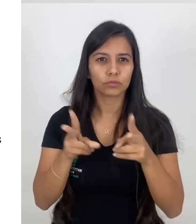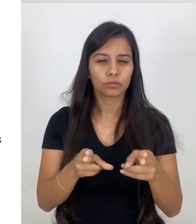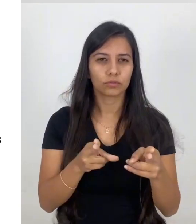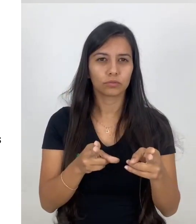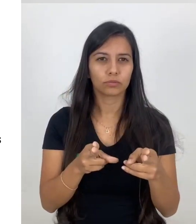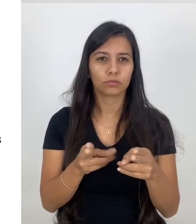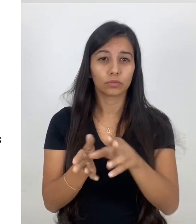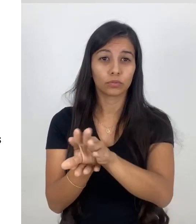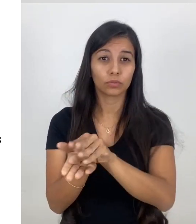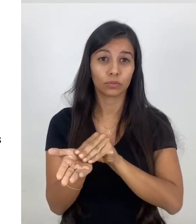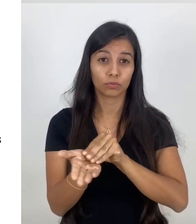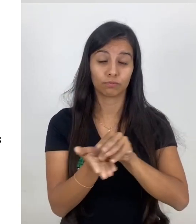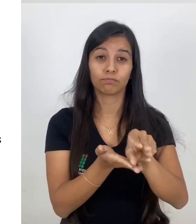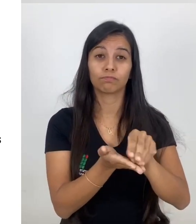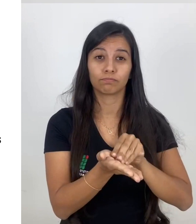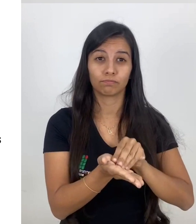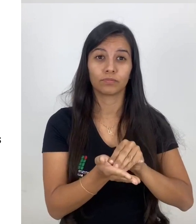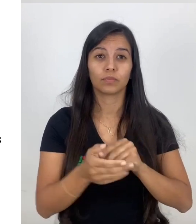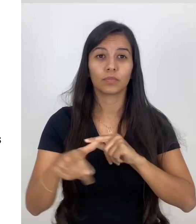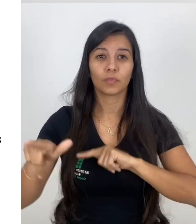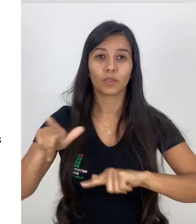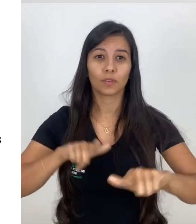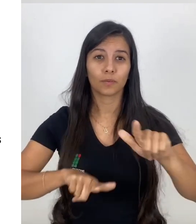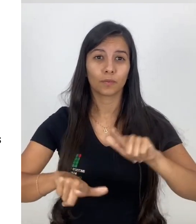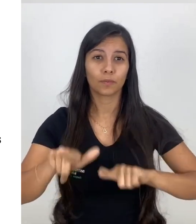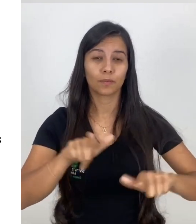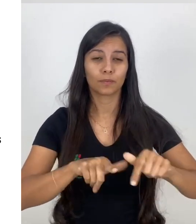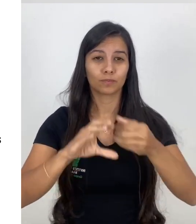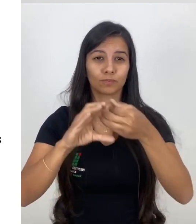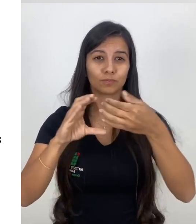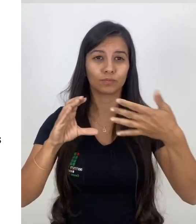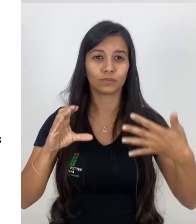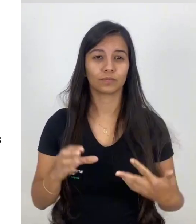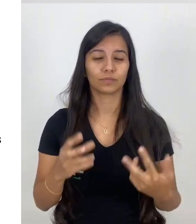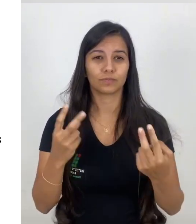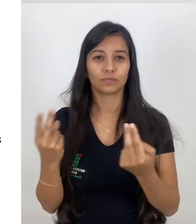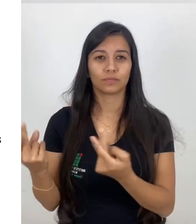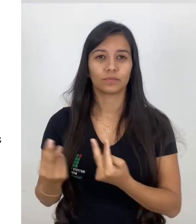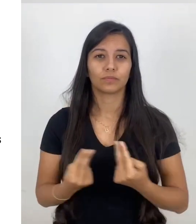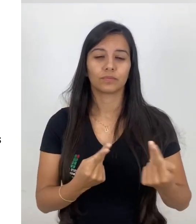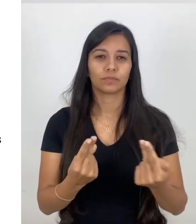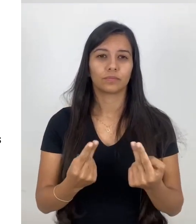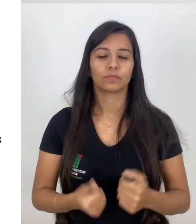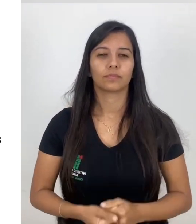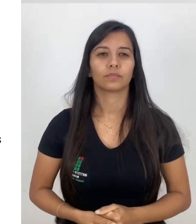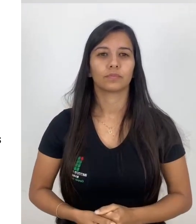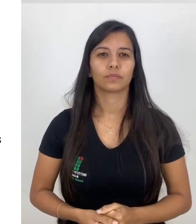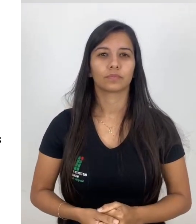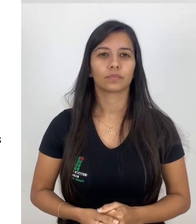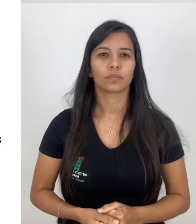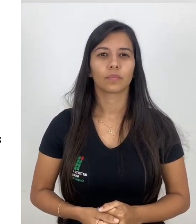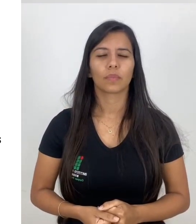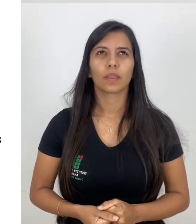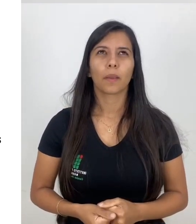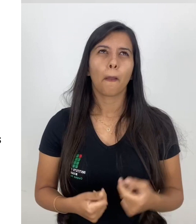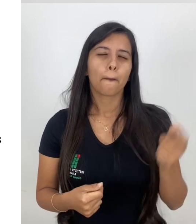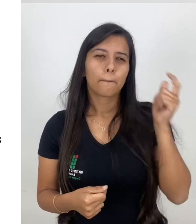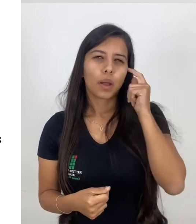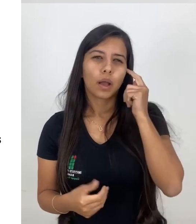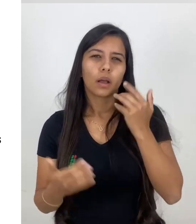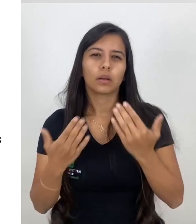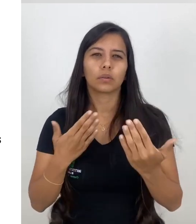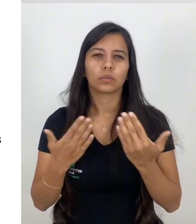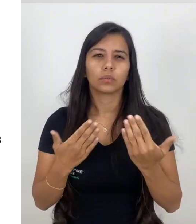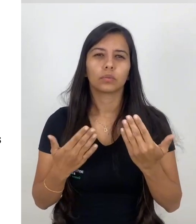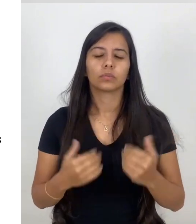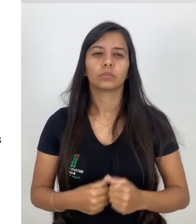igual um para com o outro, né? Tanto é que eles trabalham para as mesmas características no fim das contas. É como você